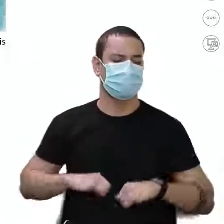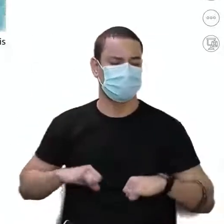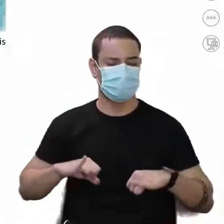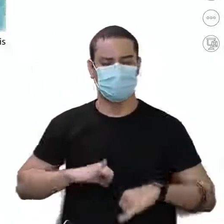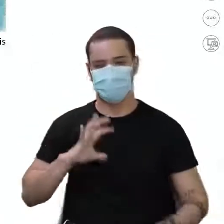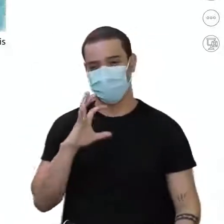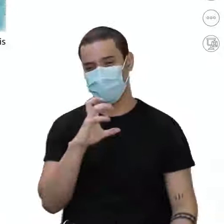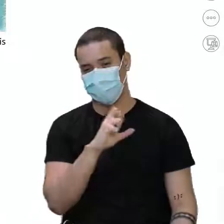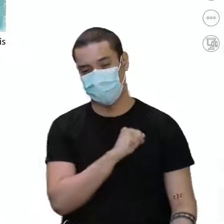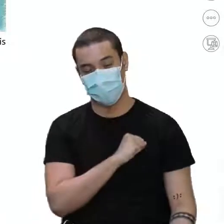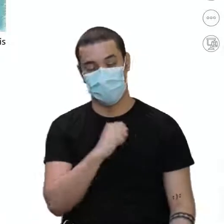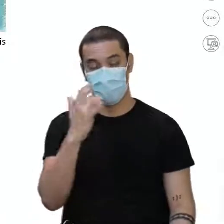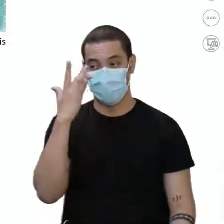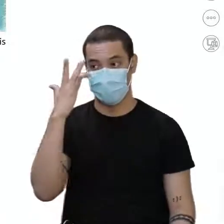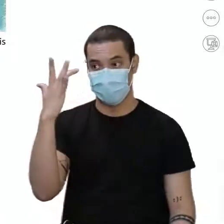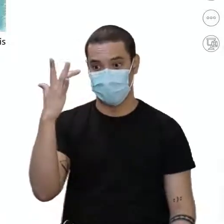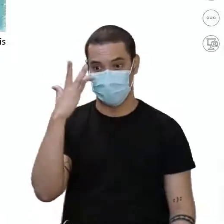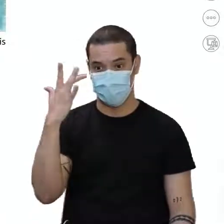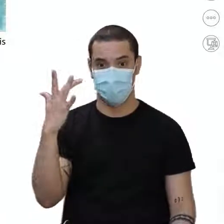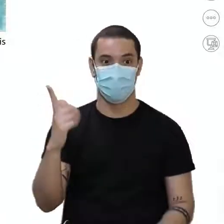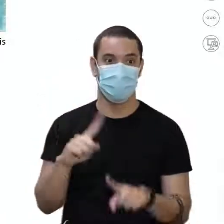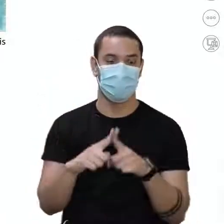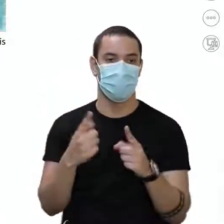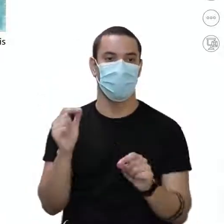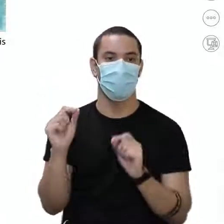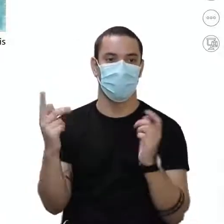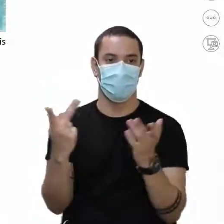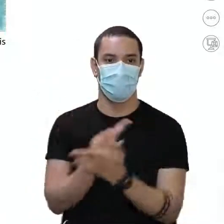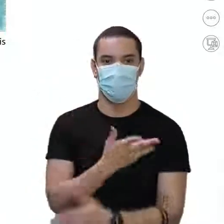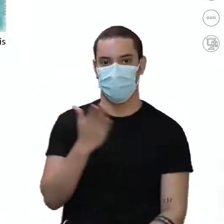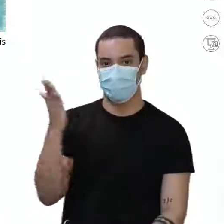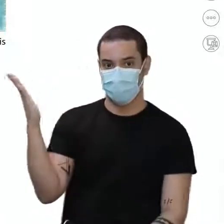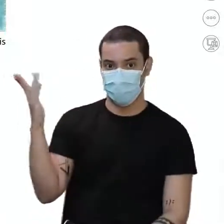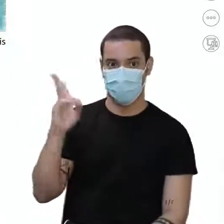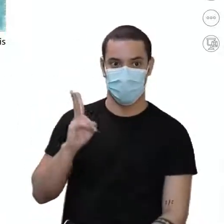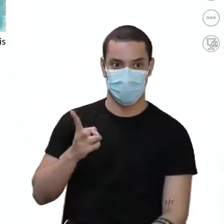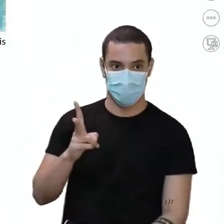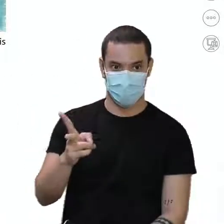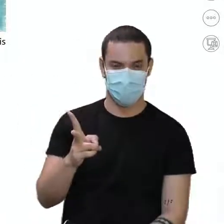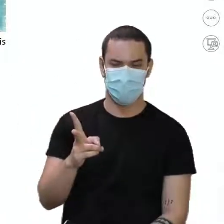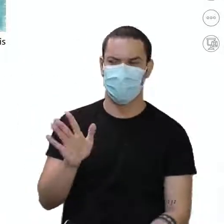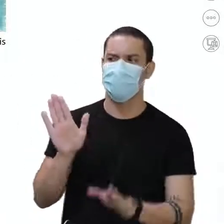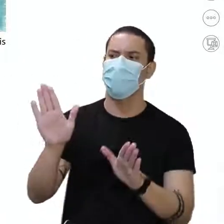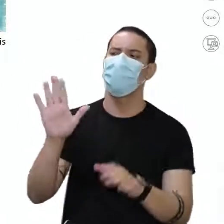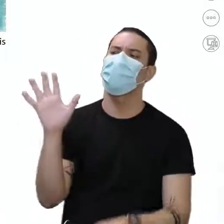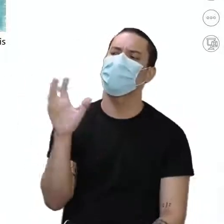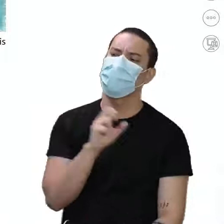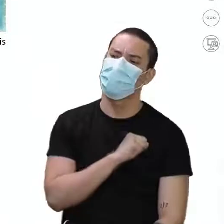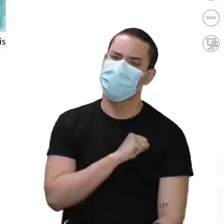né? Aí tem aqui a situação, but baby, mas amor,